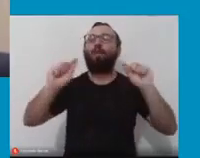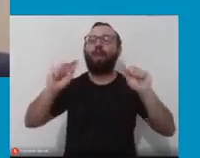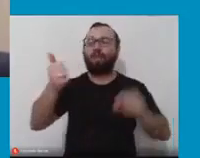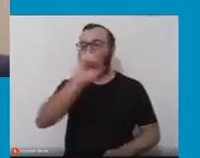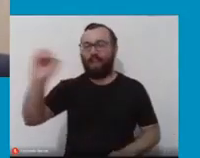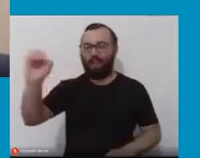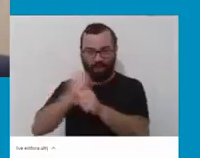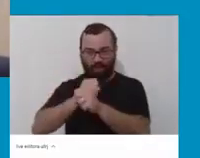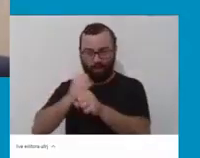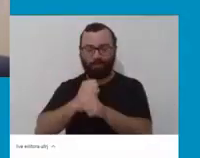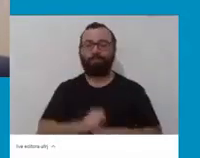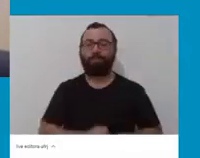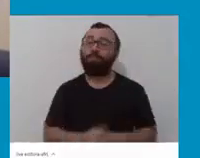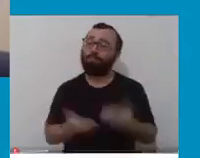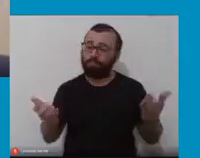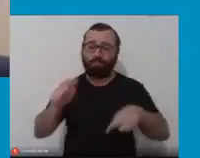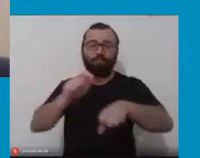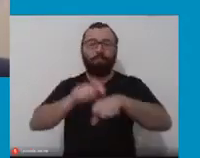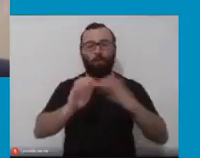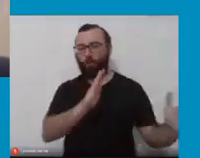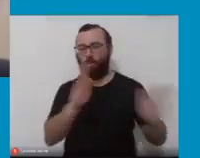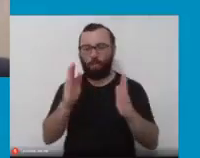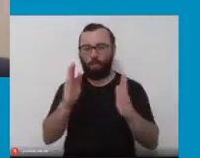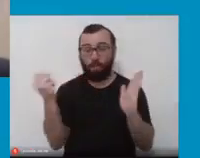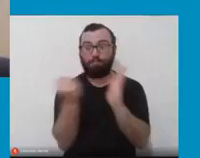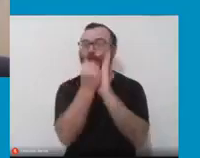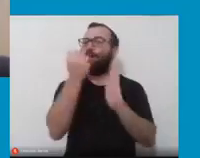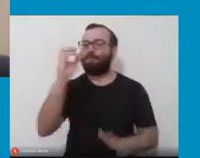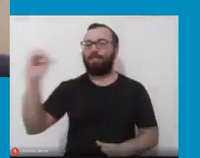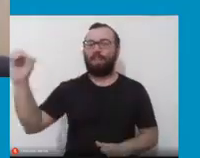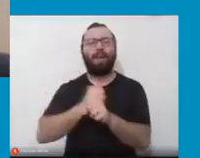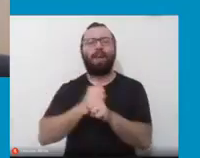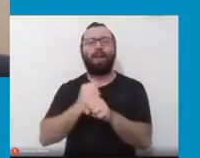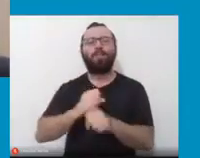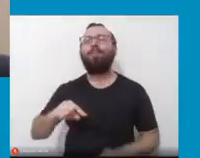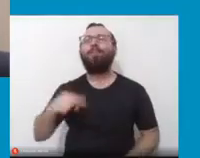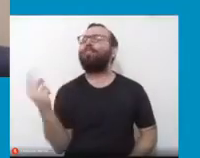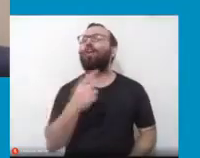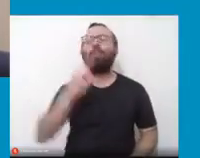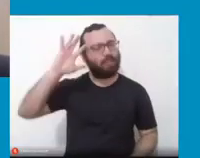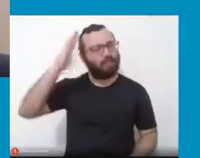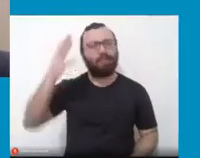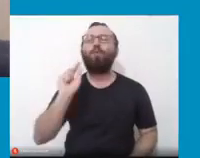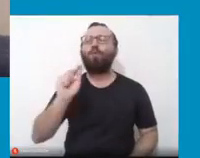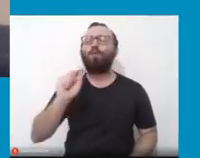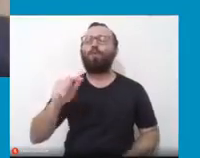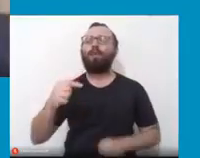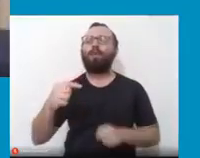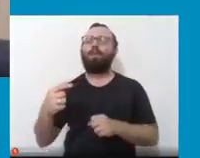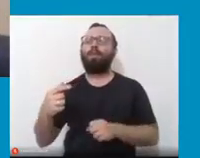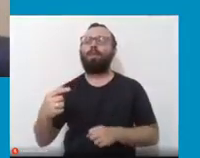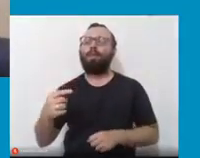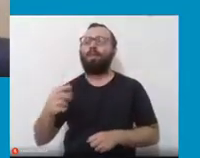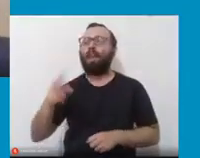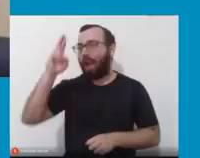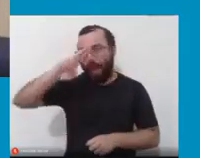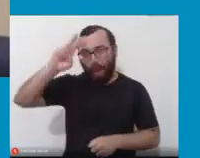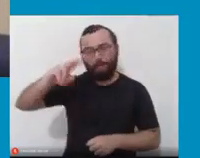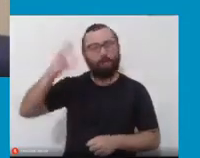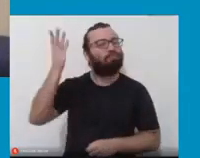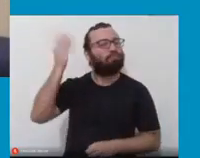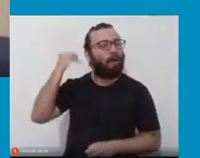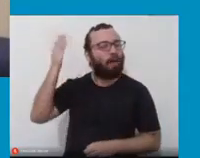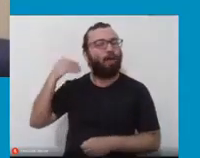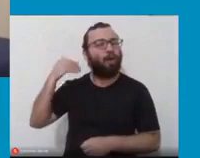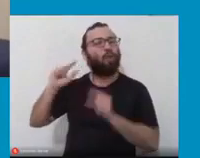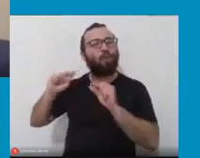âmbito das comemorações, né, desse centenário, a gente resolveu revisitar a memória da editora e começar